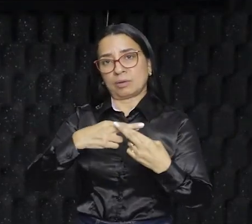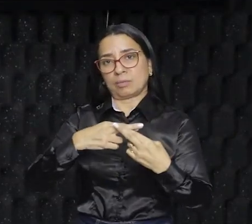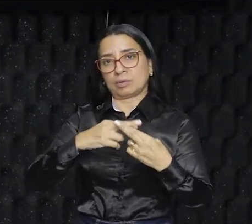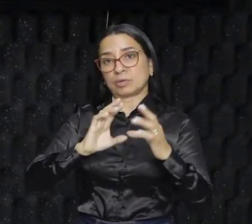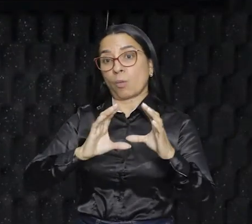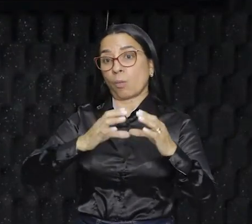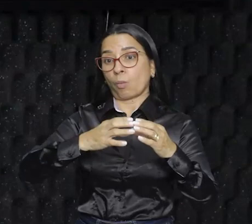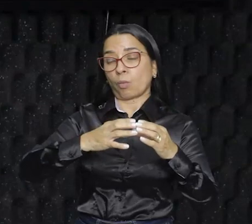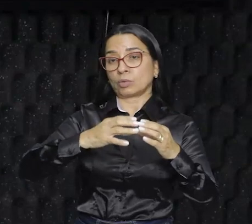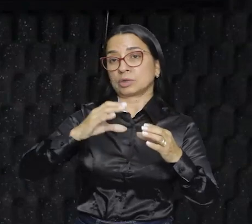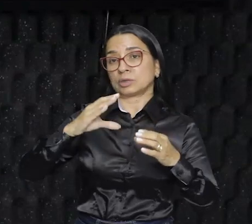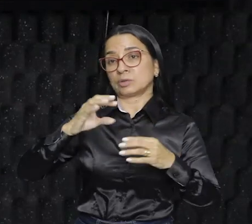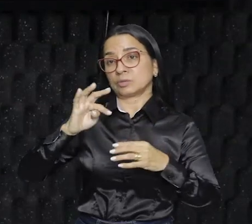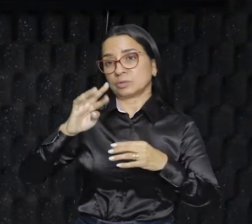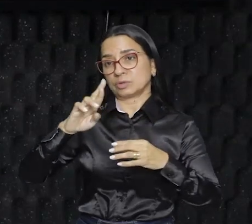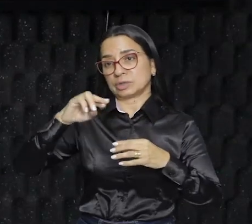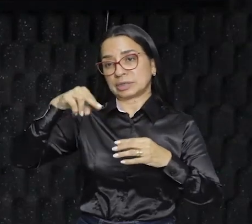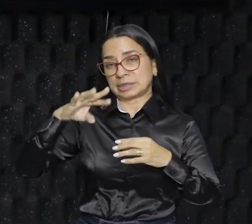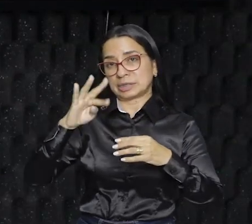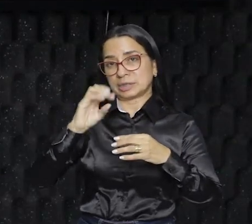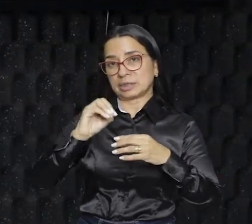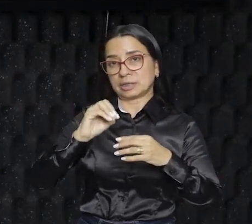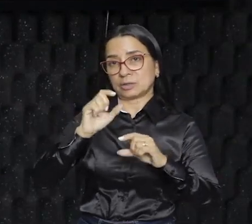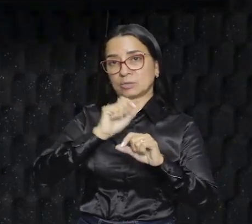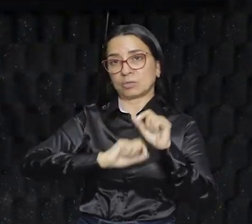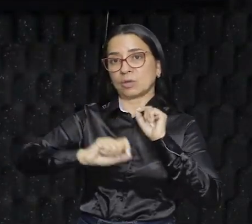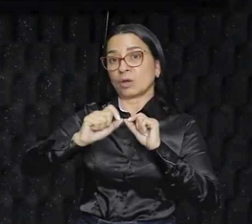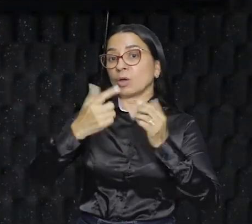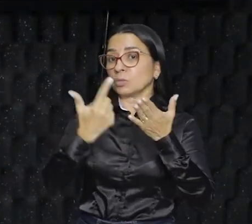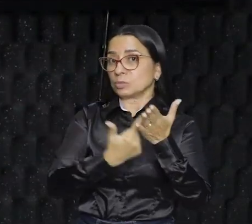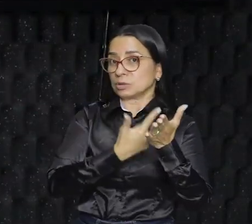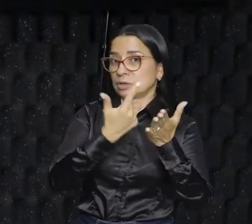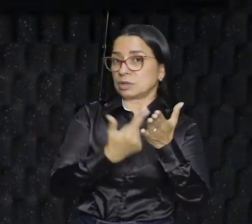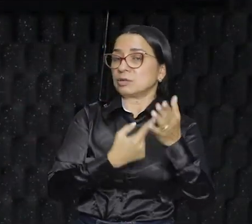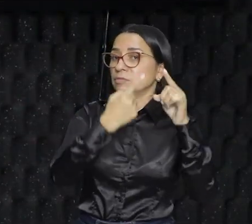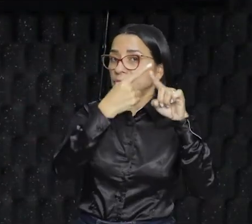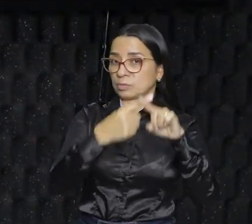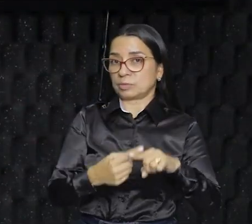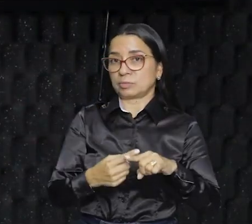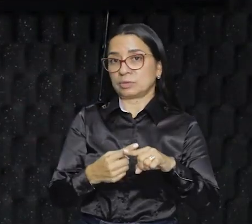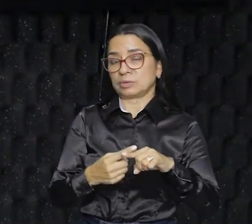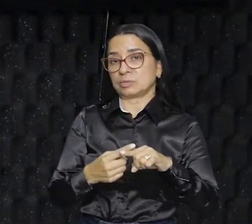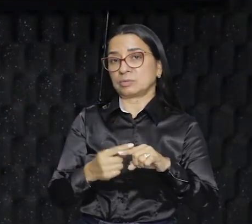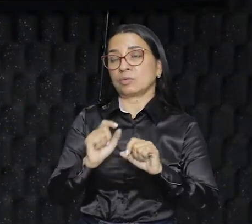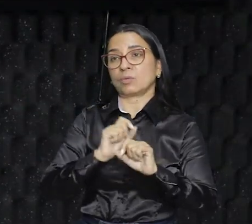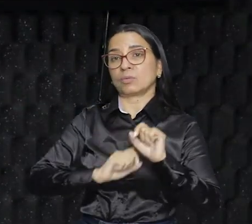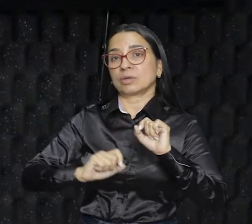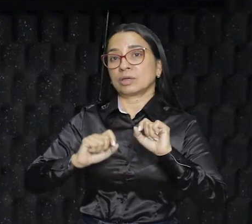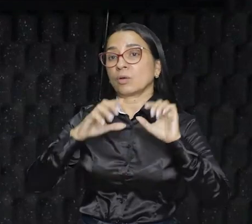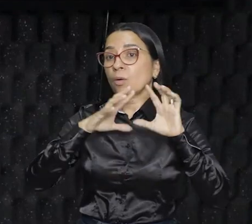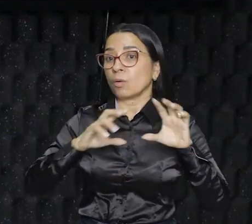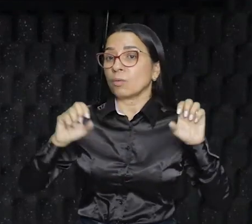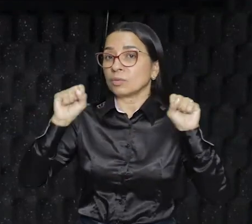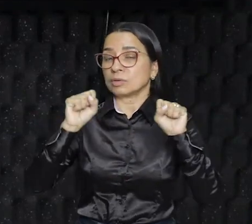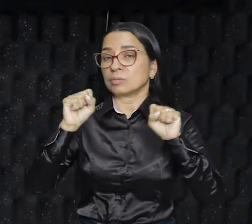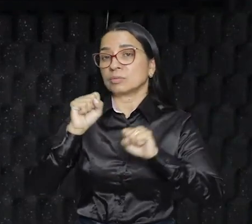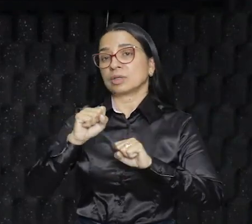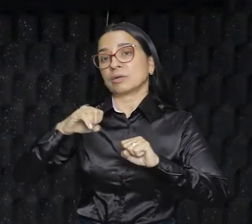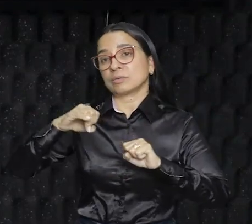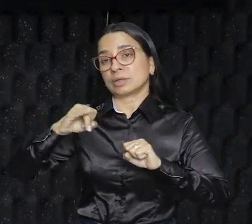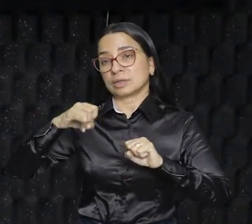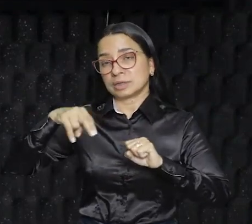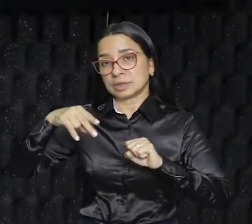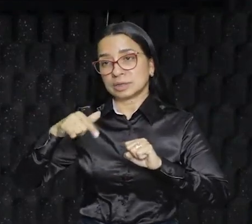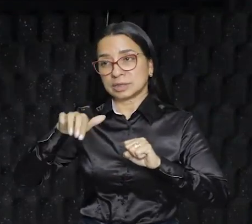com o Index dos Livros Proibidos, com o Tribunal da Inquisição, Mas nós temos, com a volta